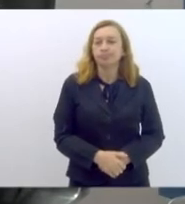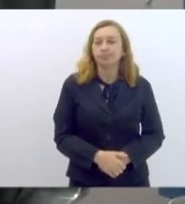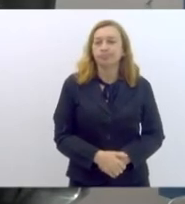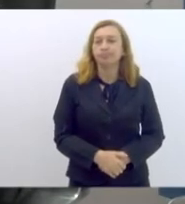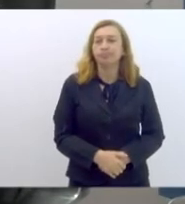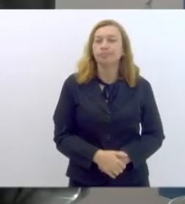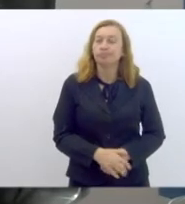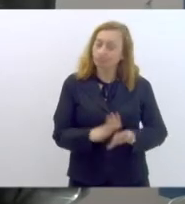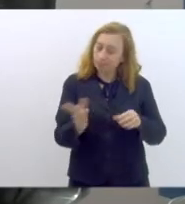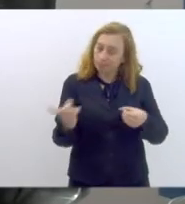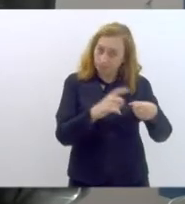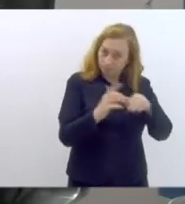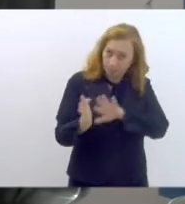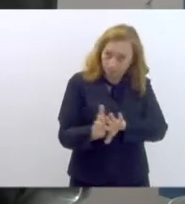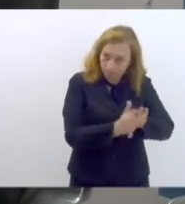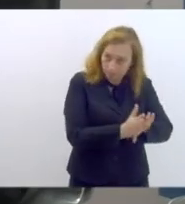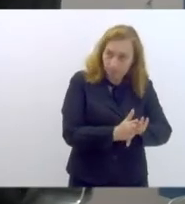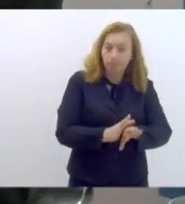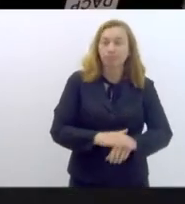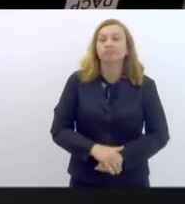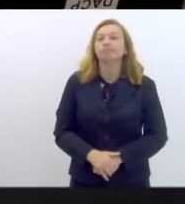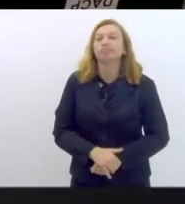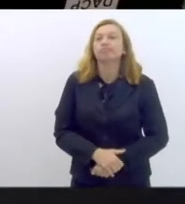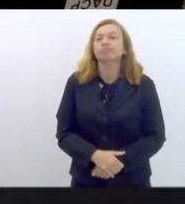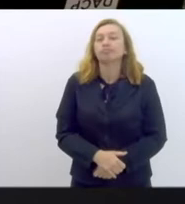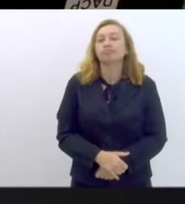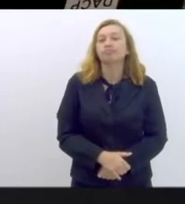Mas, por favor. Bom,